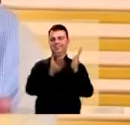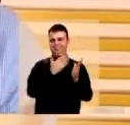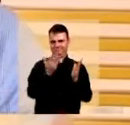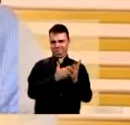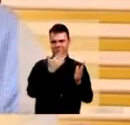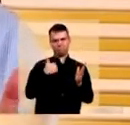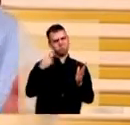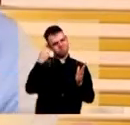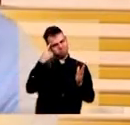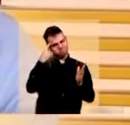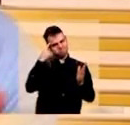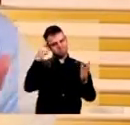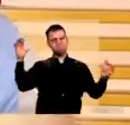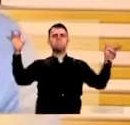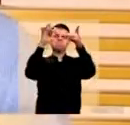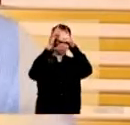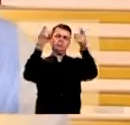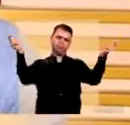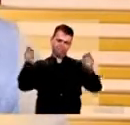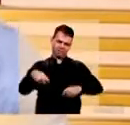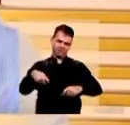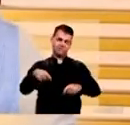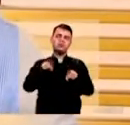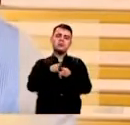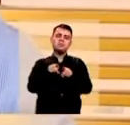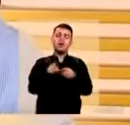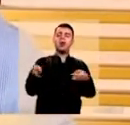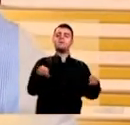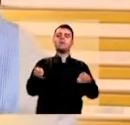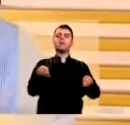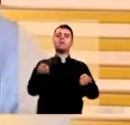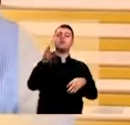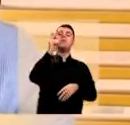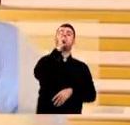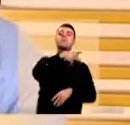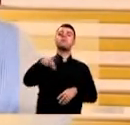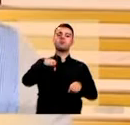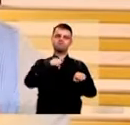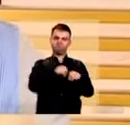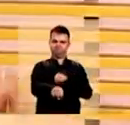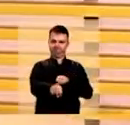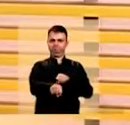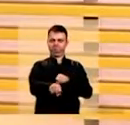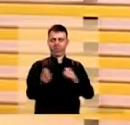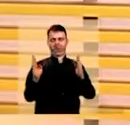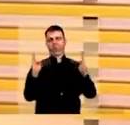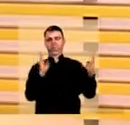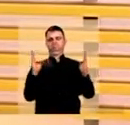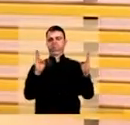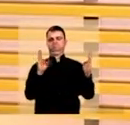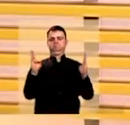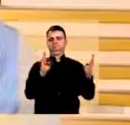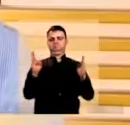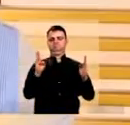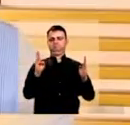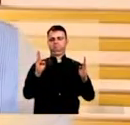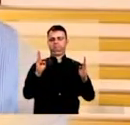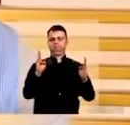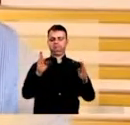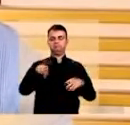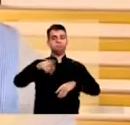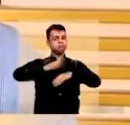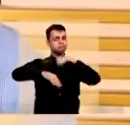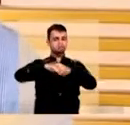vejo que se puder conciliar o professor também, a formação do professor, nesse debate aqui, a gente precisa entrar nisso, que